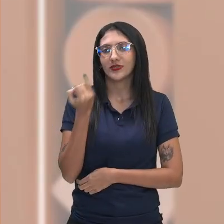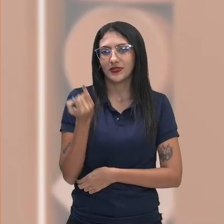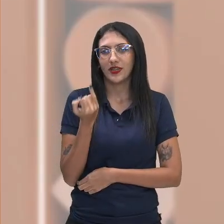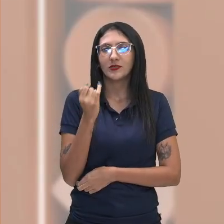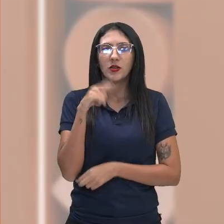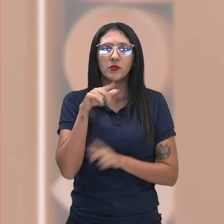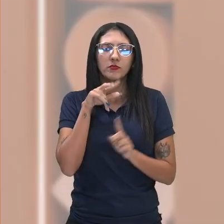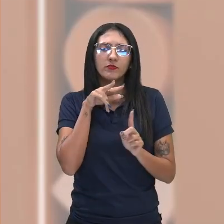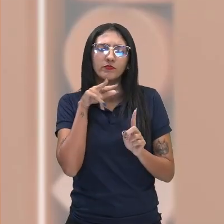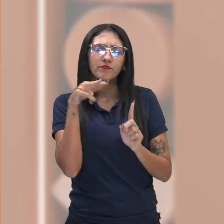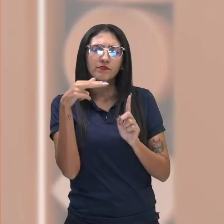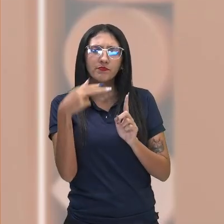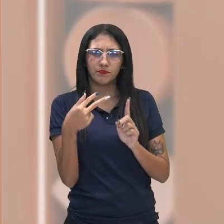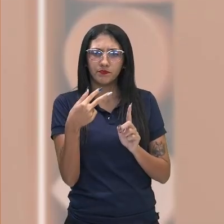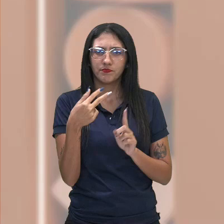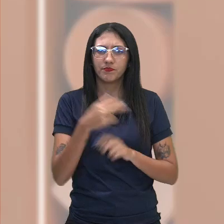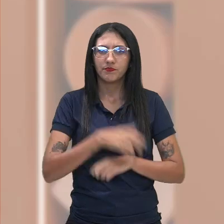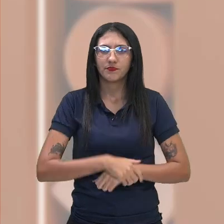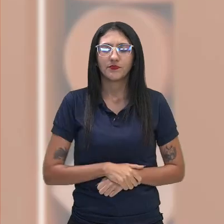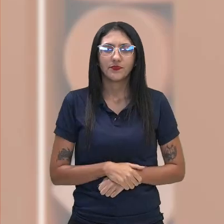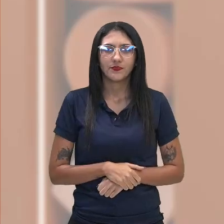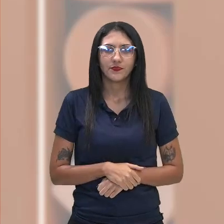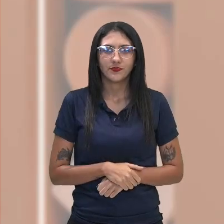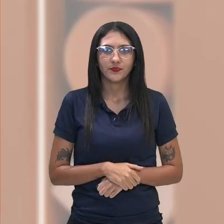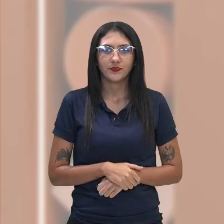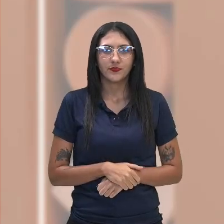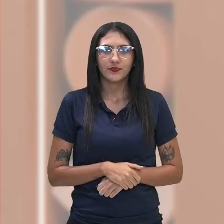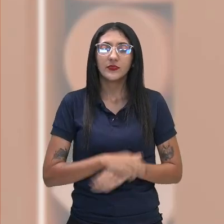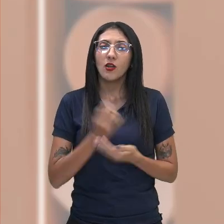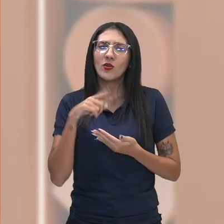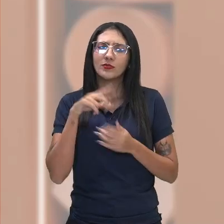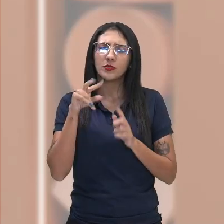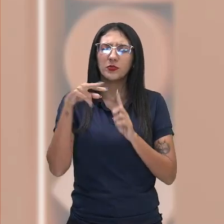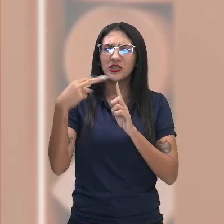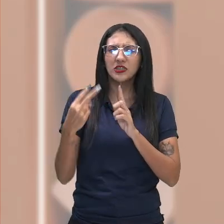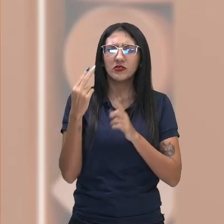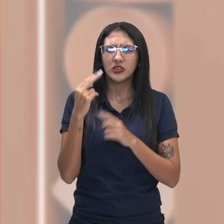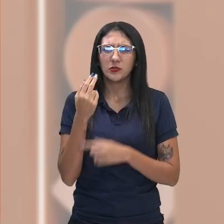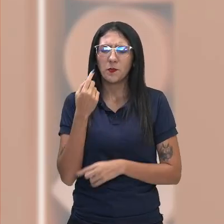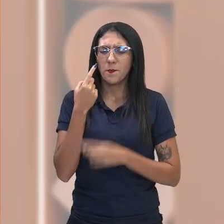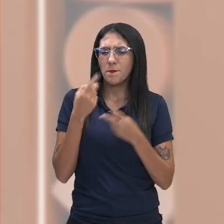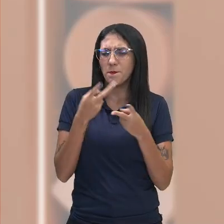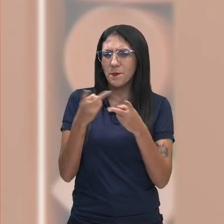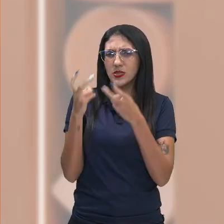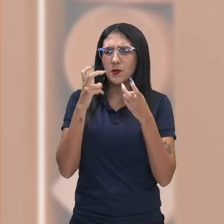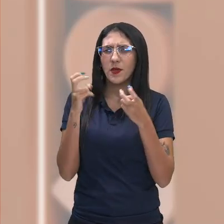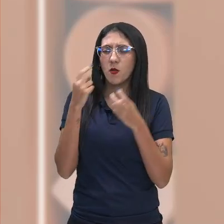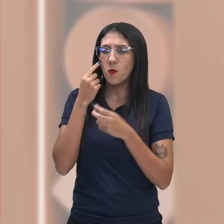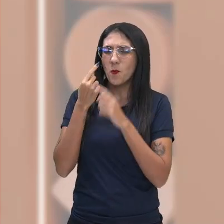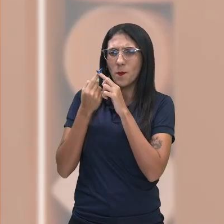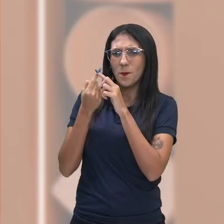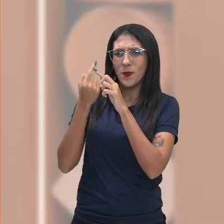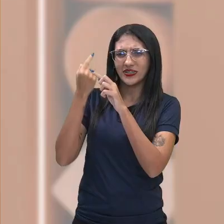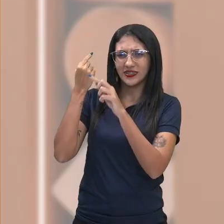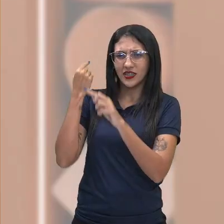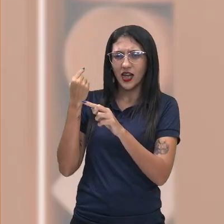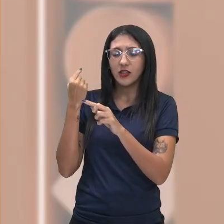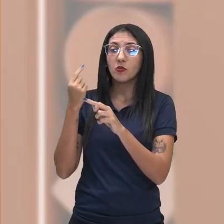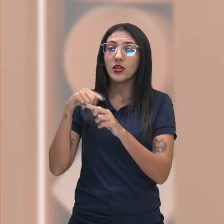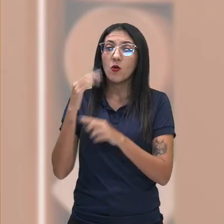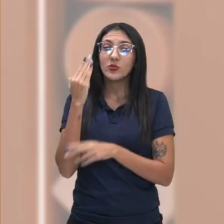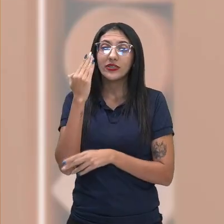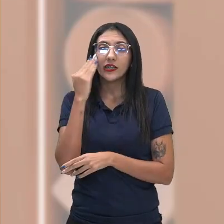passado para compreender o presente. E esse olhar para o passado, ele é justamente uma compreensão do